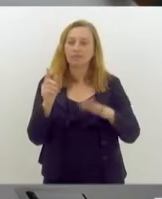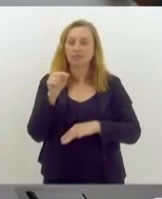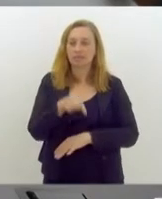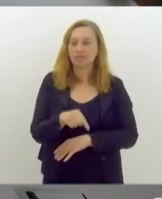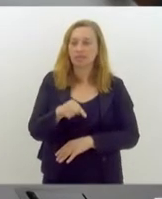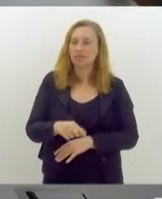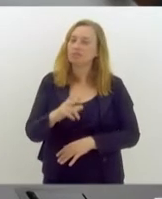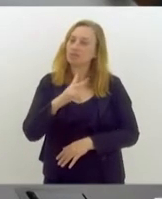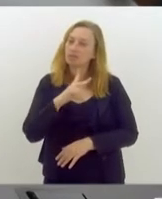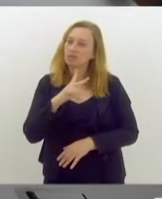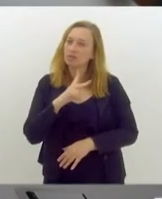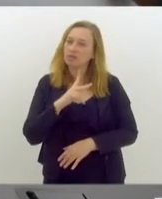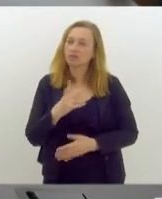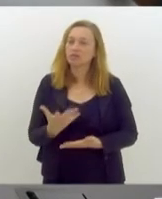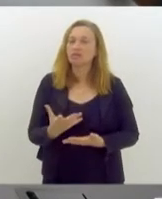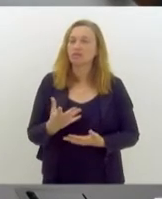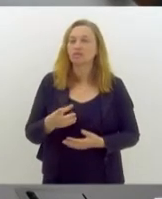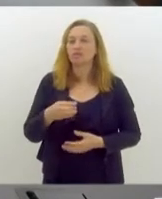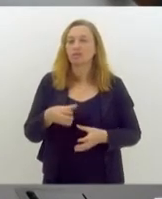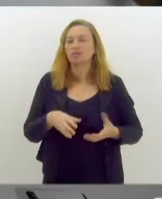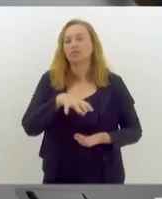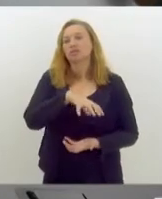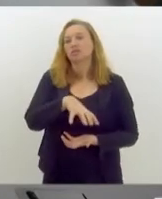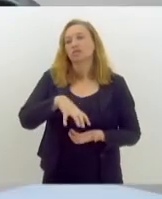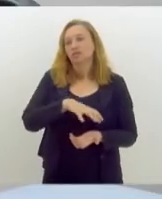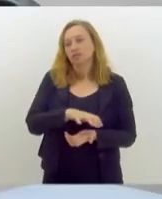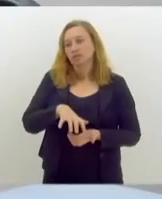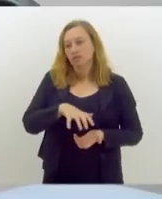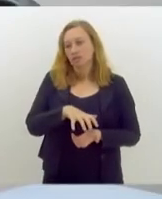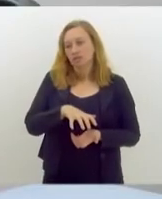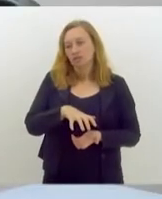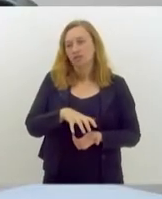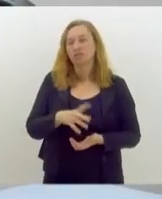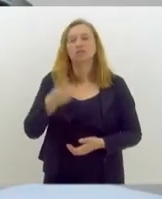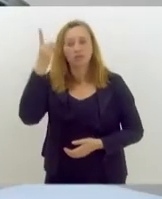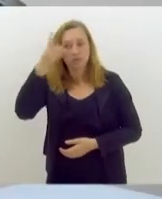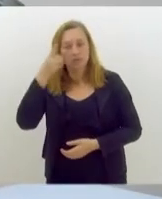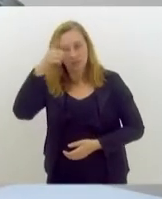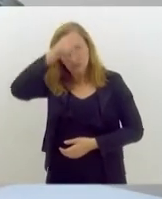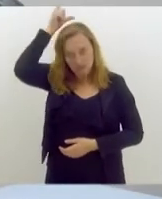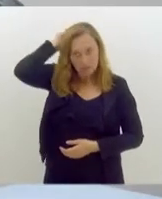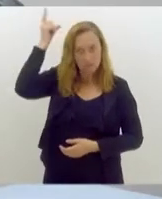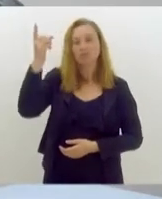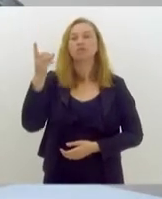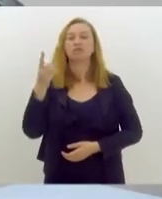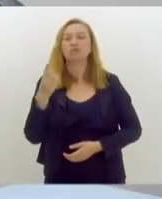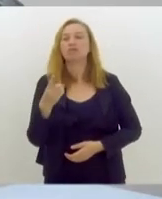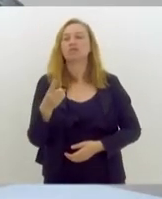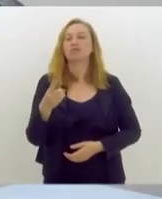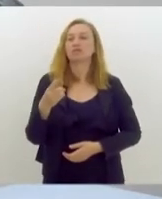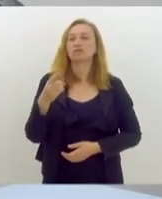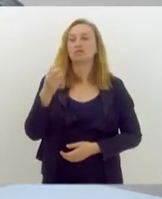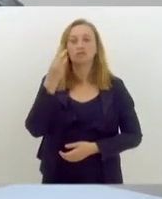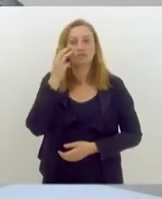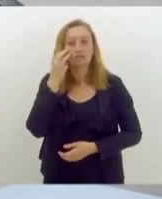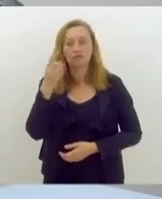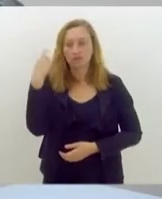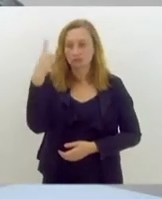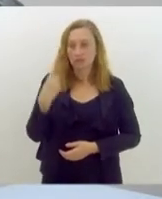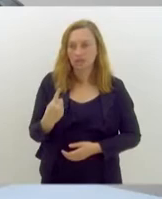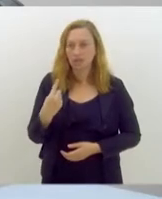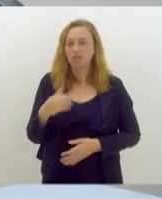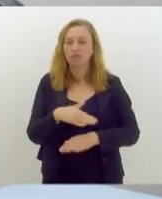individualmente o nosso decano Deputado Municipal Deputado valdec Deputado da Dani Monteiro aqueles que nos